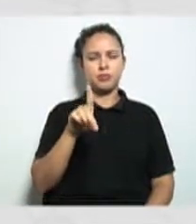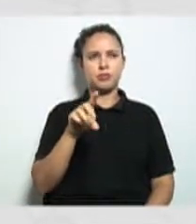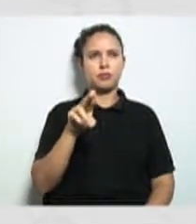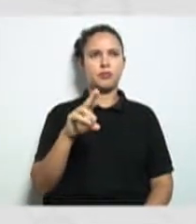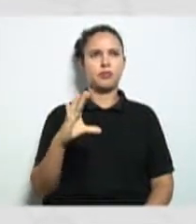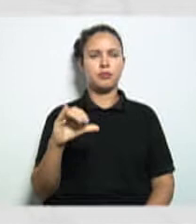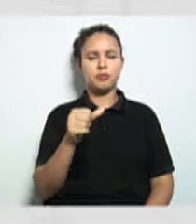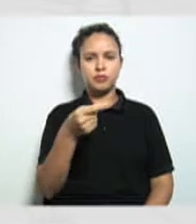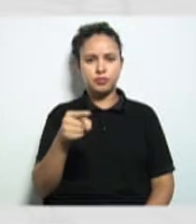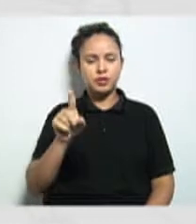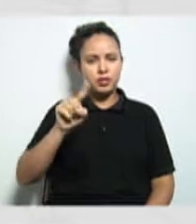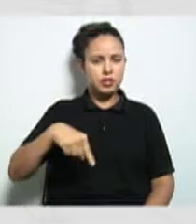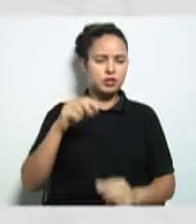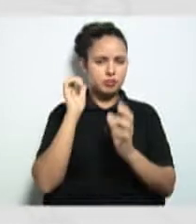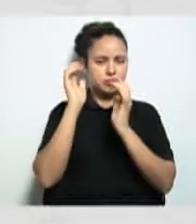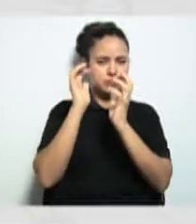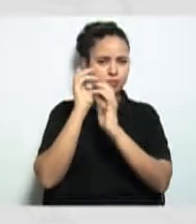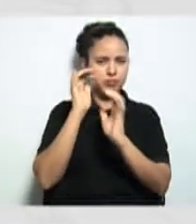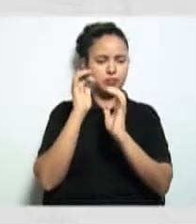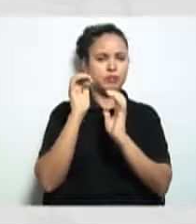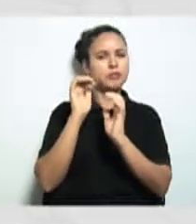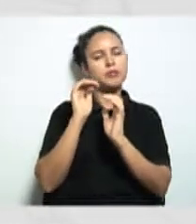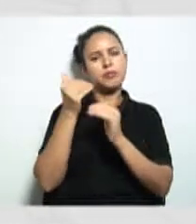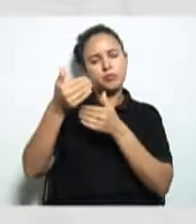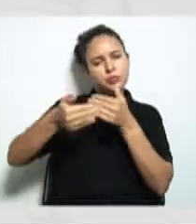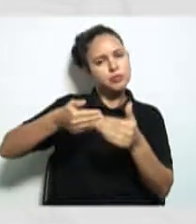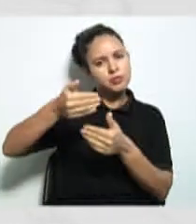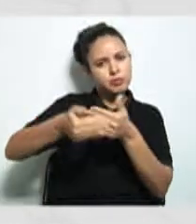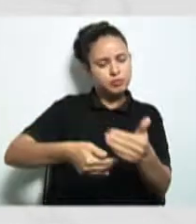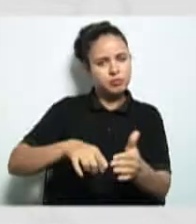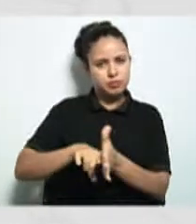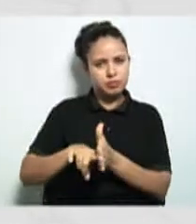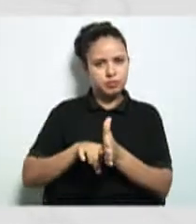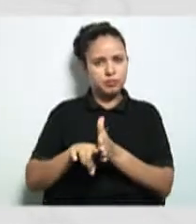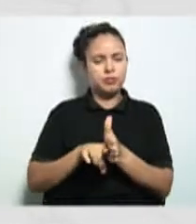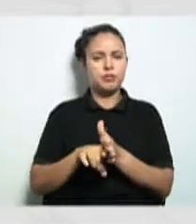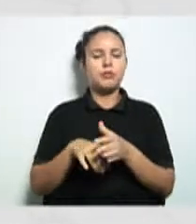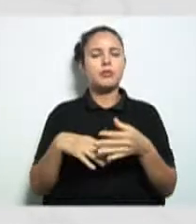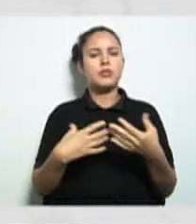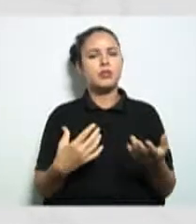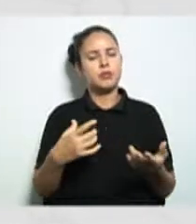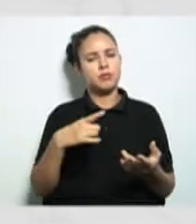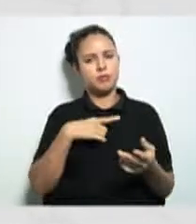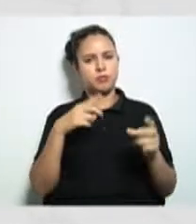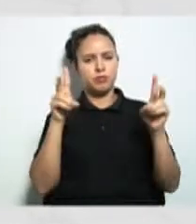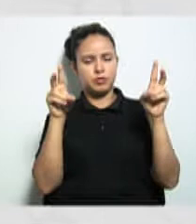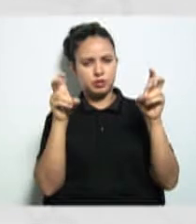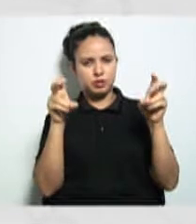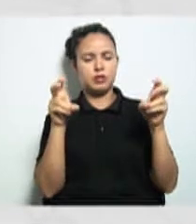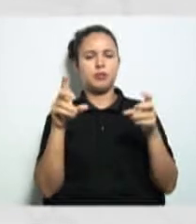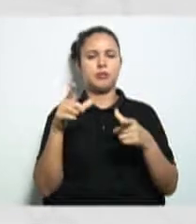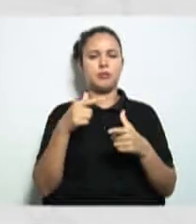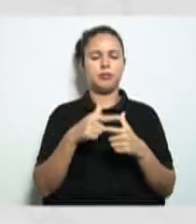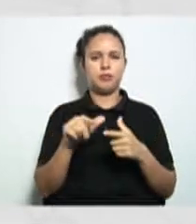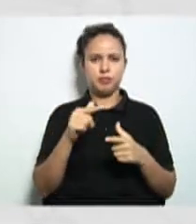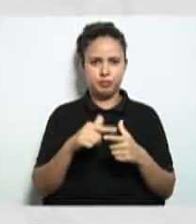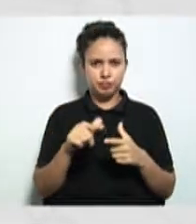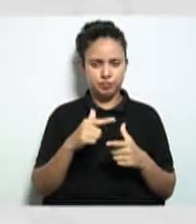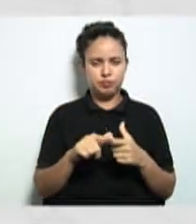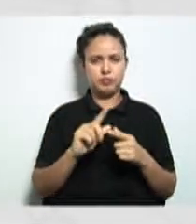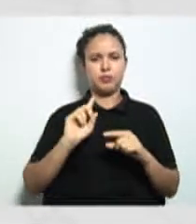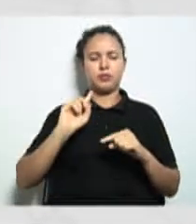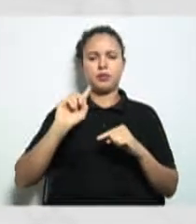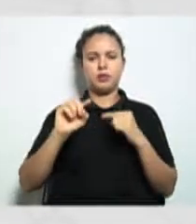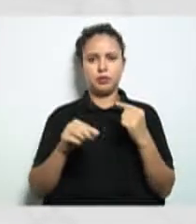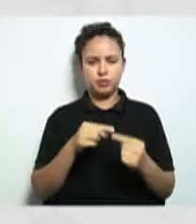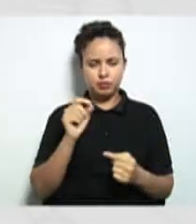do desenvolvimento da sua pesquisa. Então, você viu lá, você tem um tema, você tem um problema, você vai,